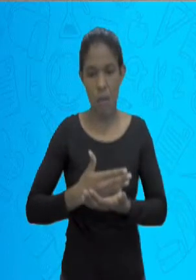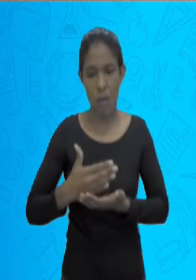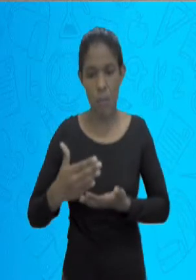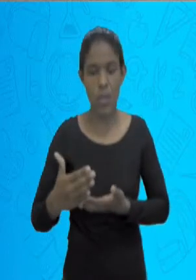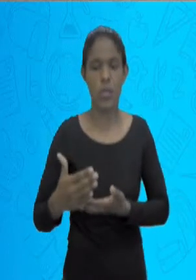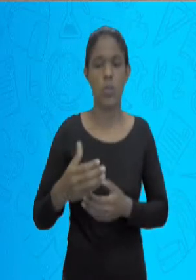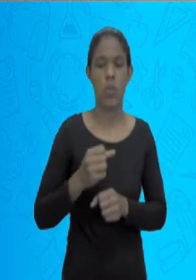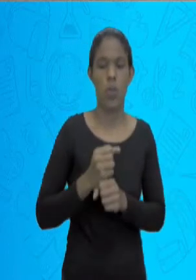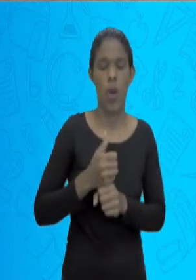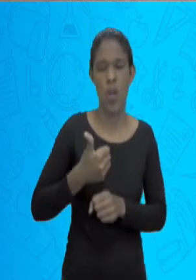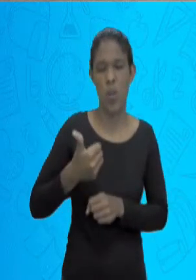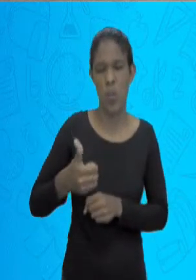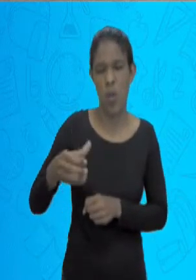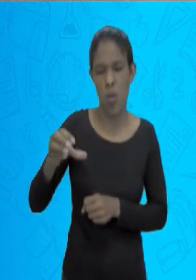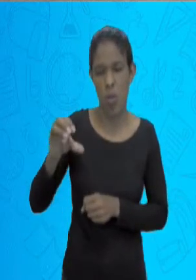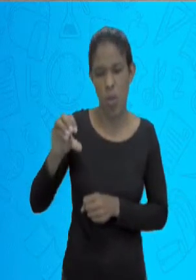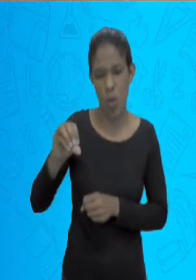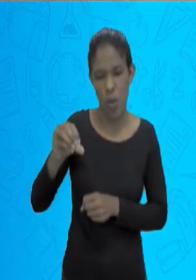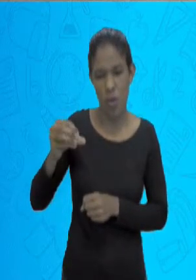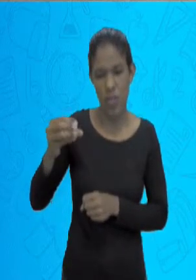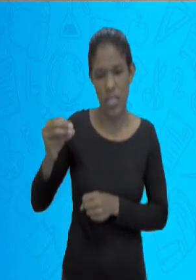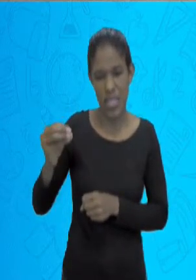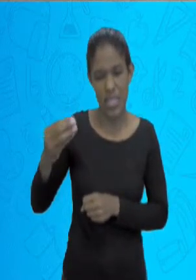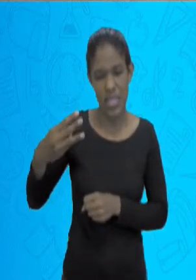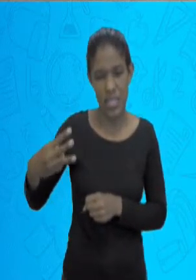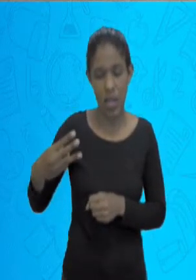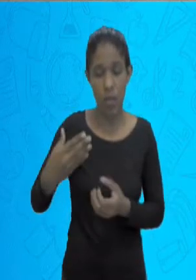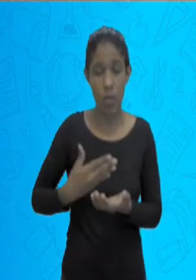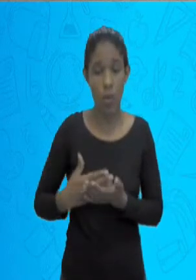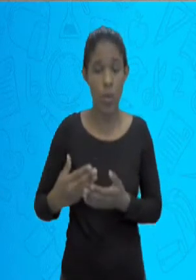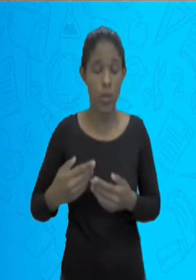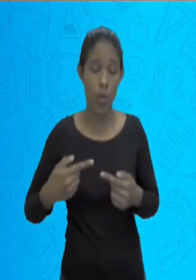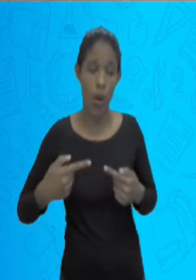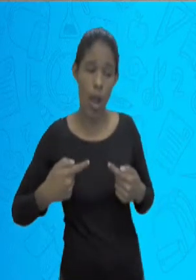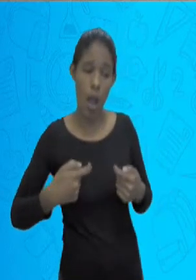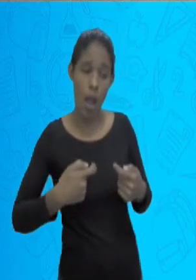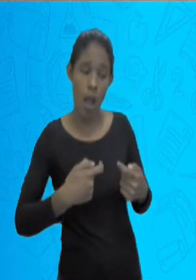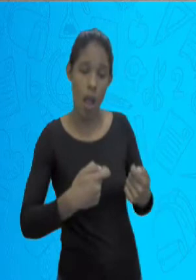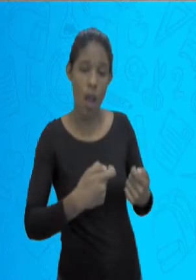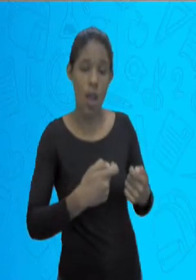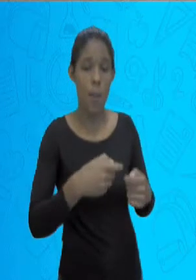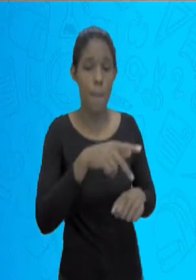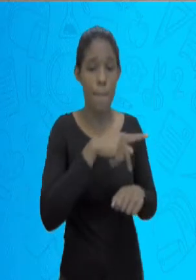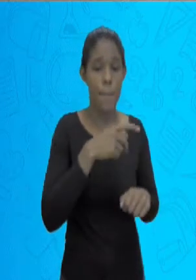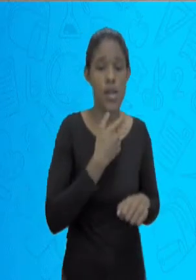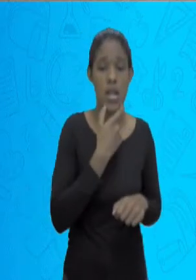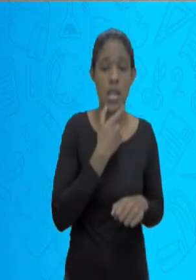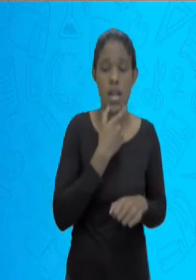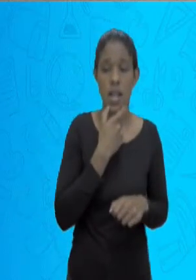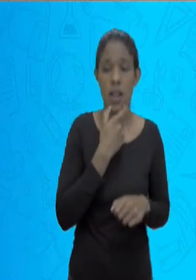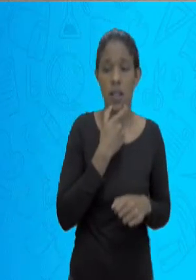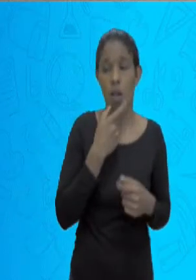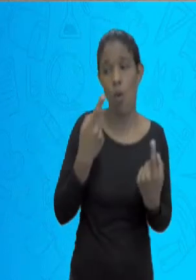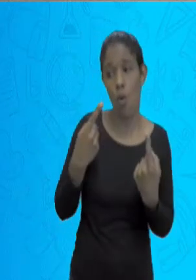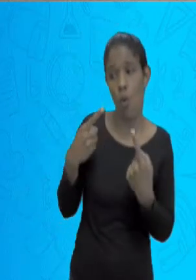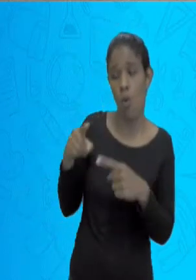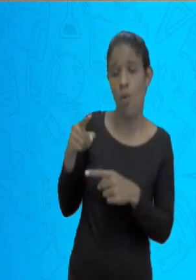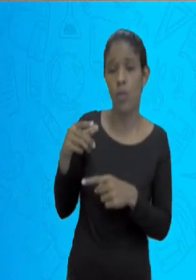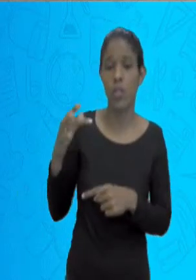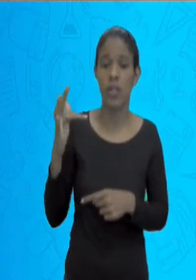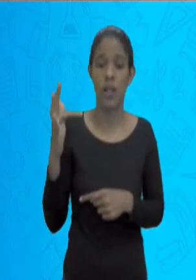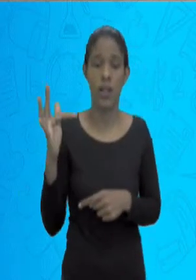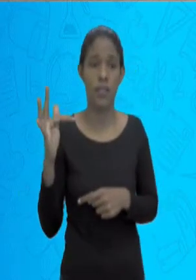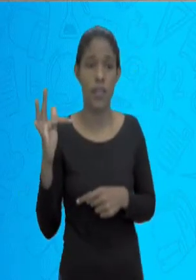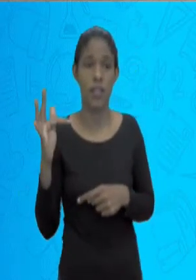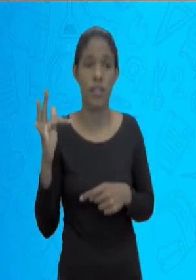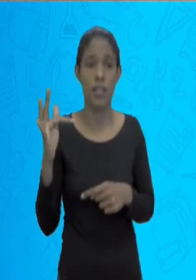1803 implicou uma luta contra a Inglaterra, uma rival histórica da França, contra a